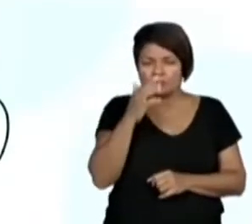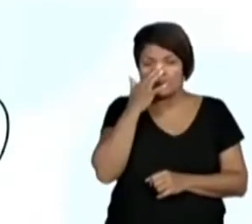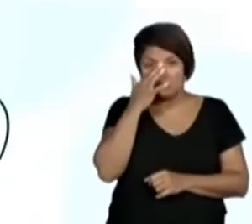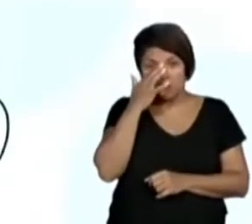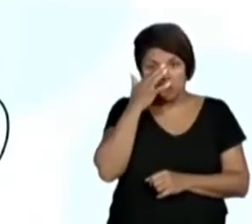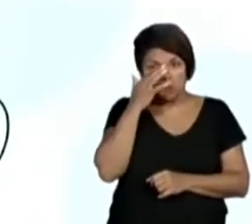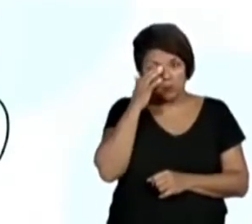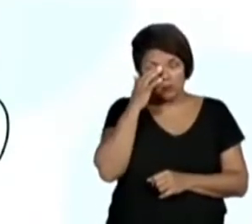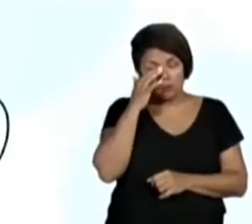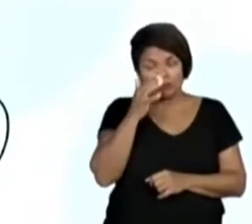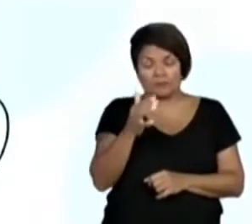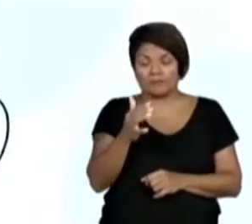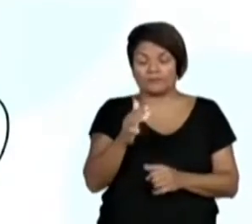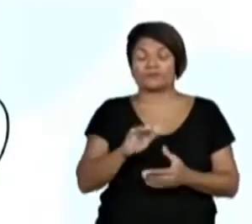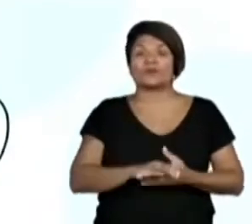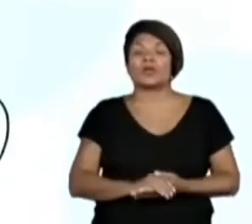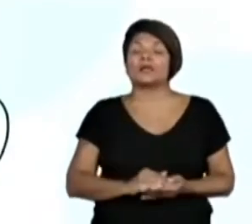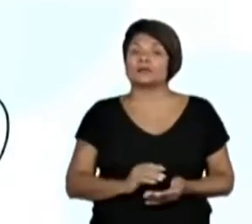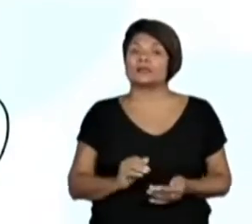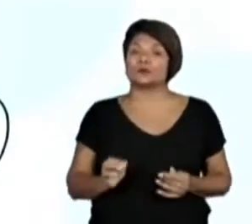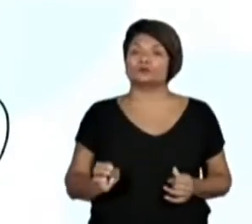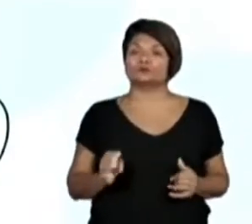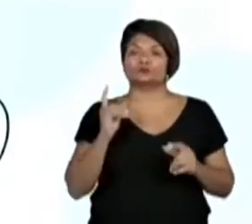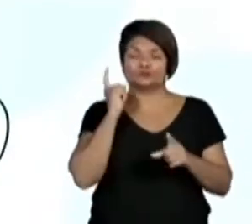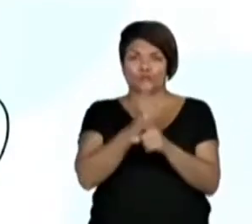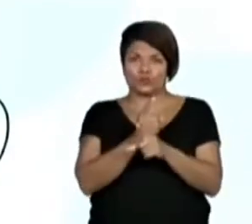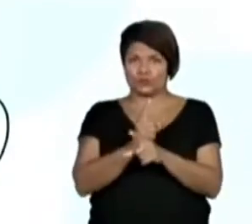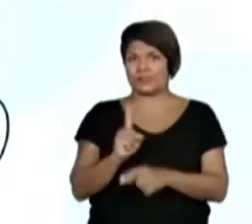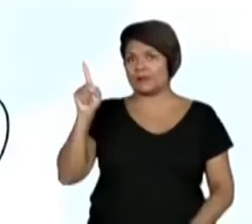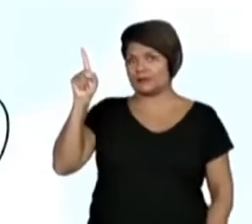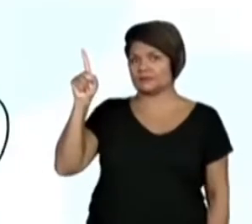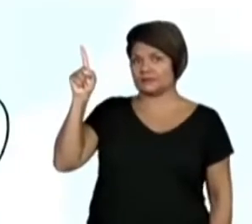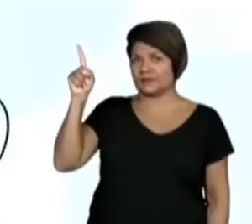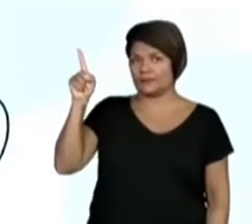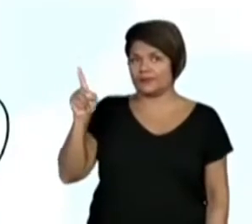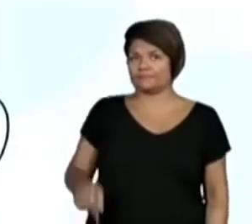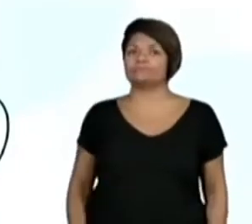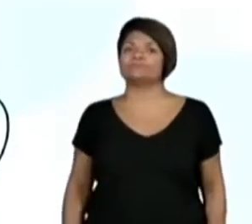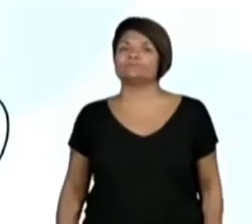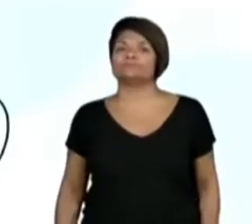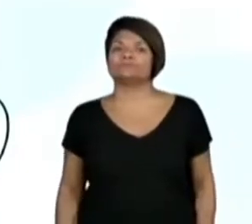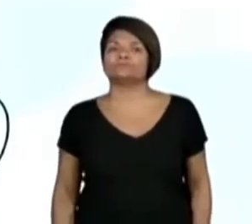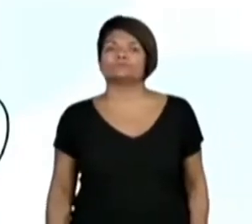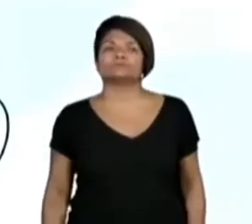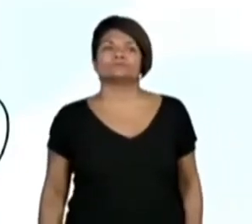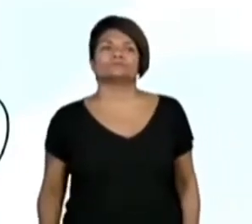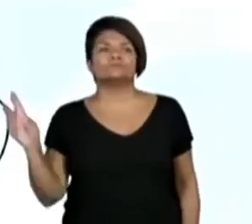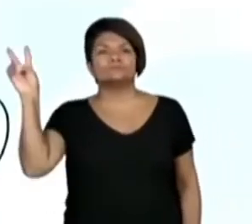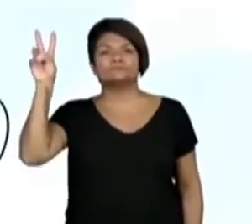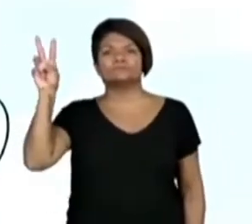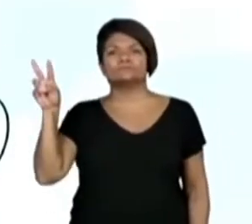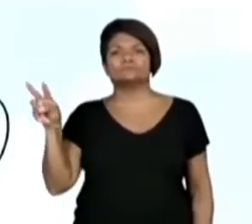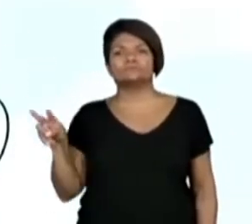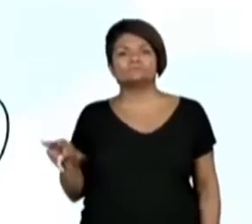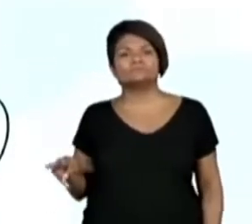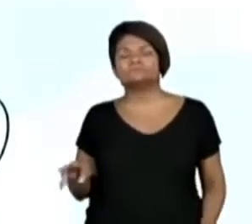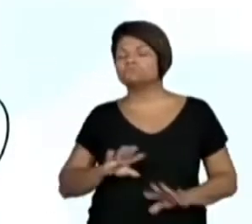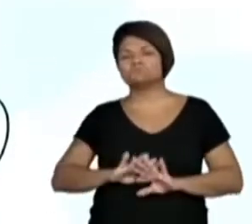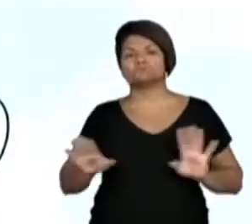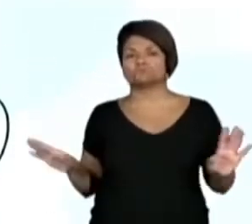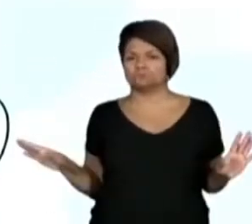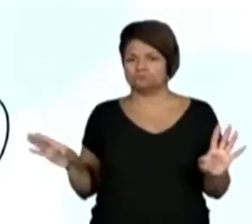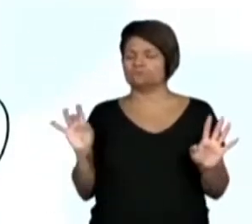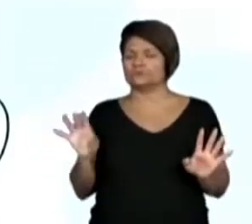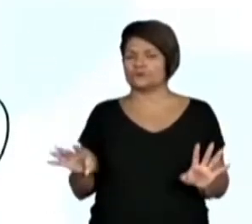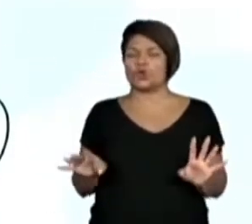Poxa vida, vamos procurar comigo, ó. Achei pedrinha aqui em cima. Fui localizando mais palavras e não achei mais